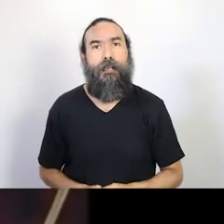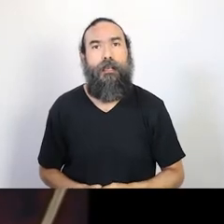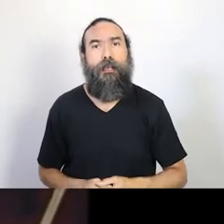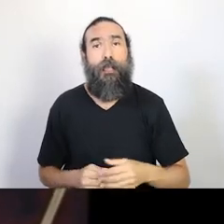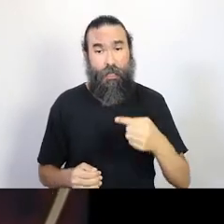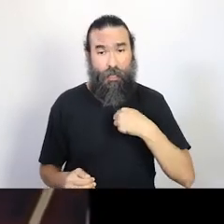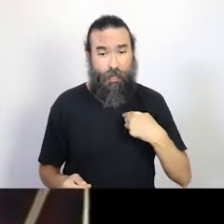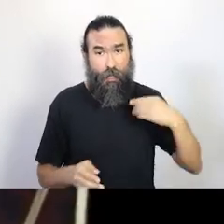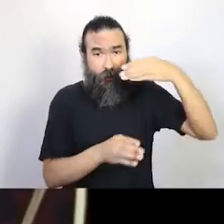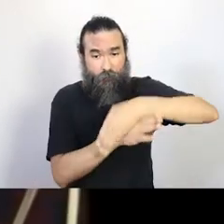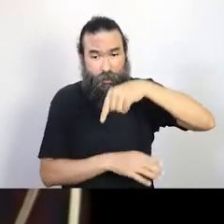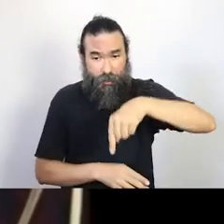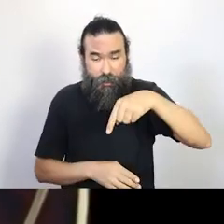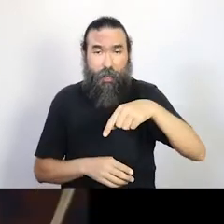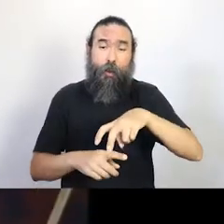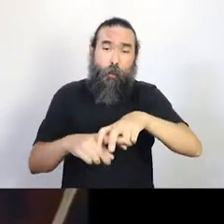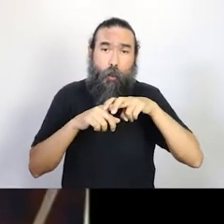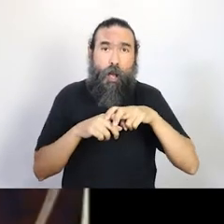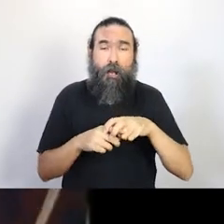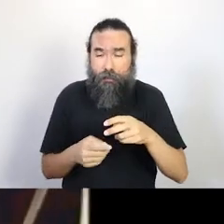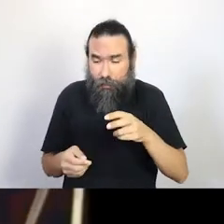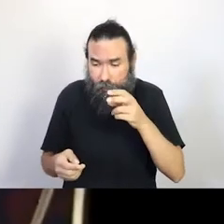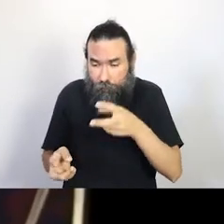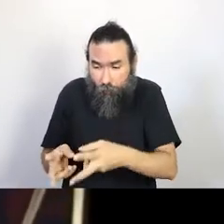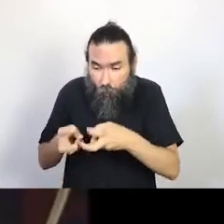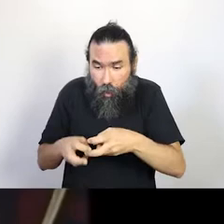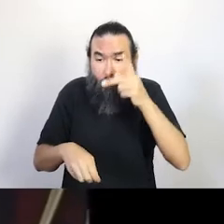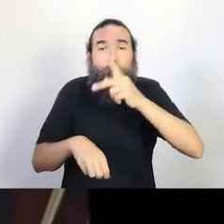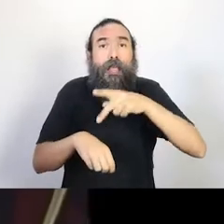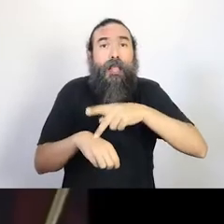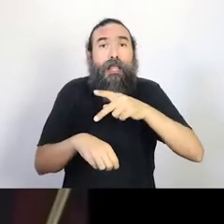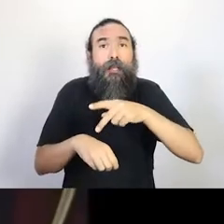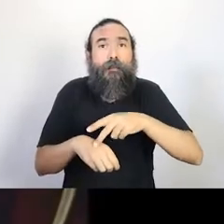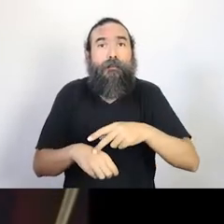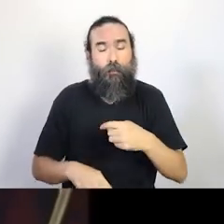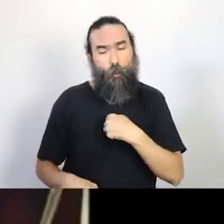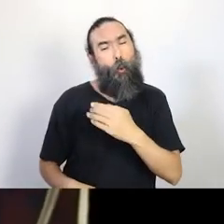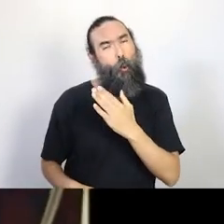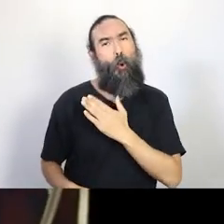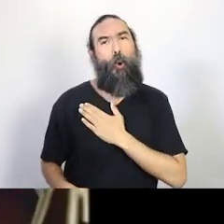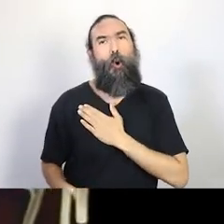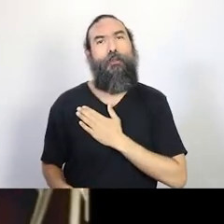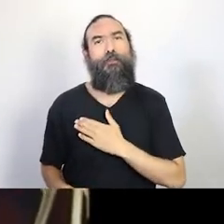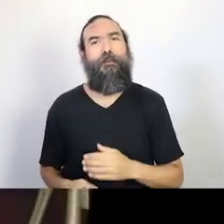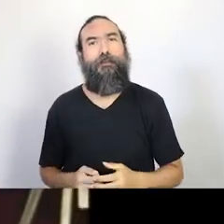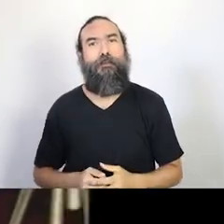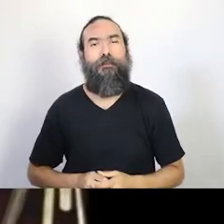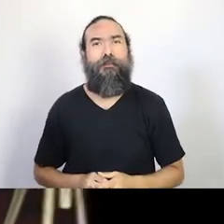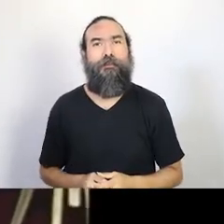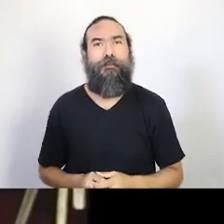Te chamaram? É, o garimpo deu estouro, dinheiro demais, e aí eu vim, eu volto.